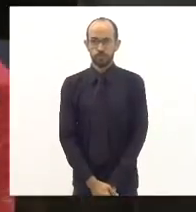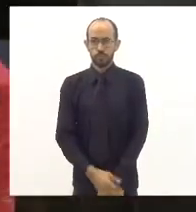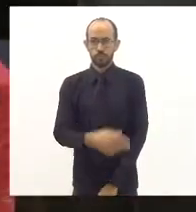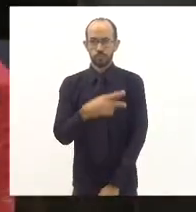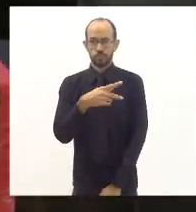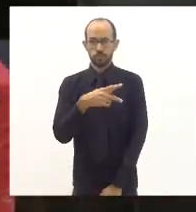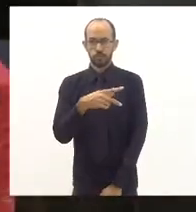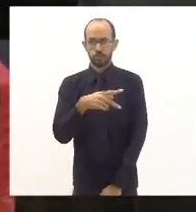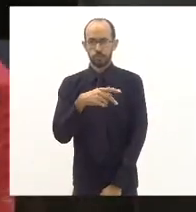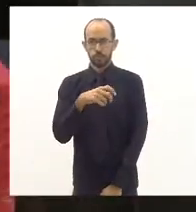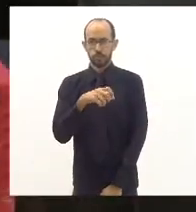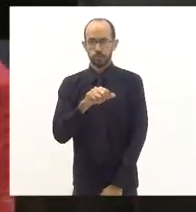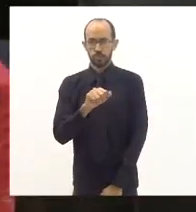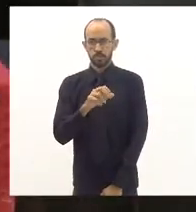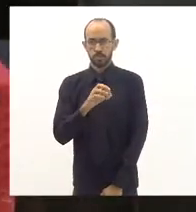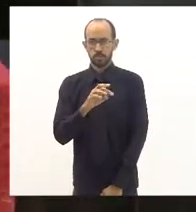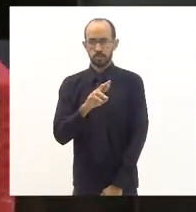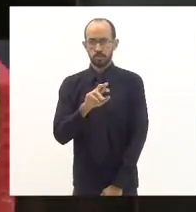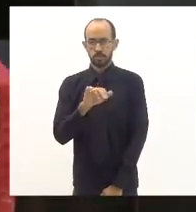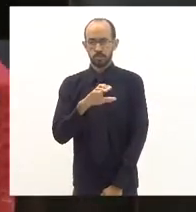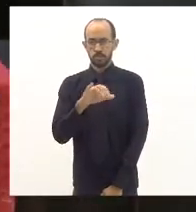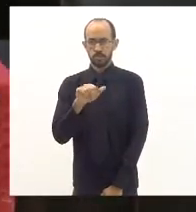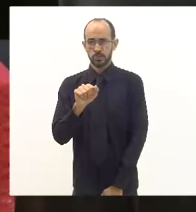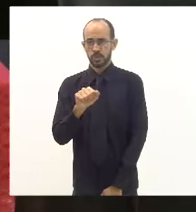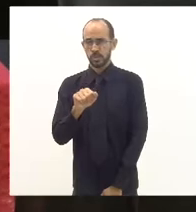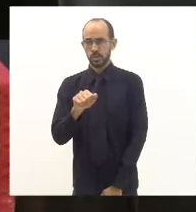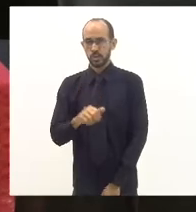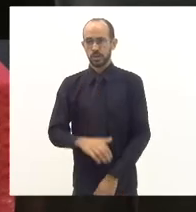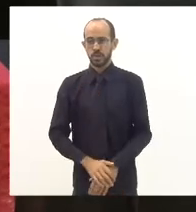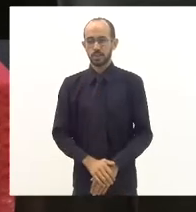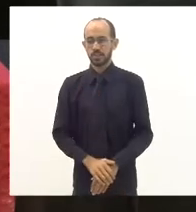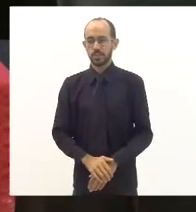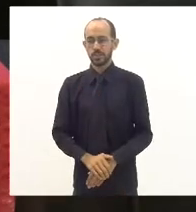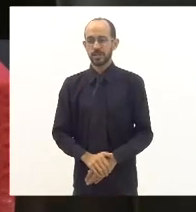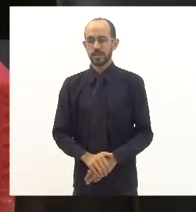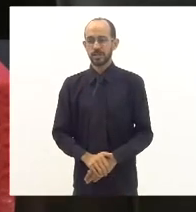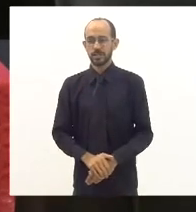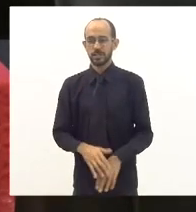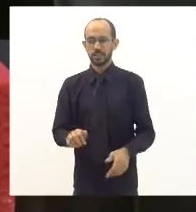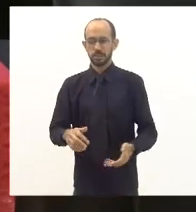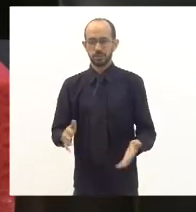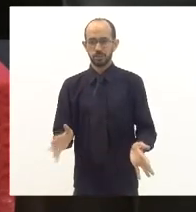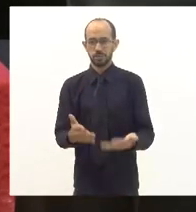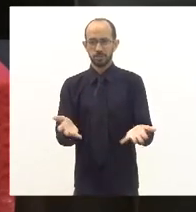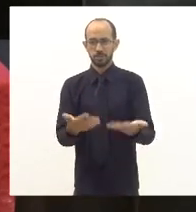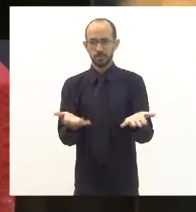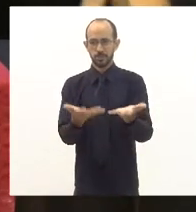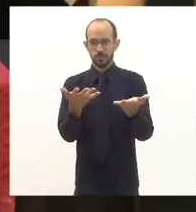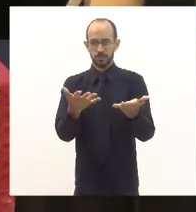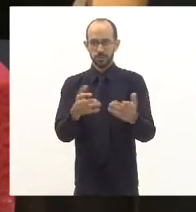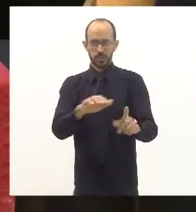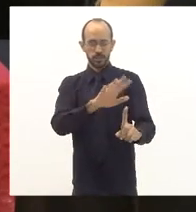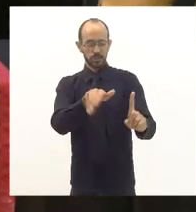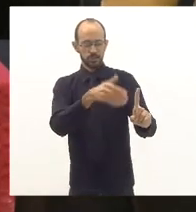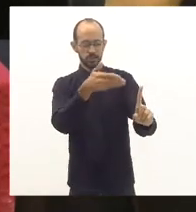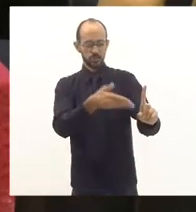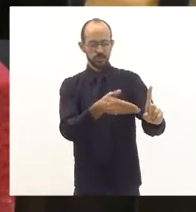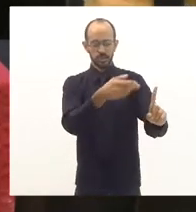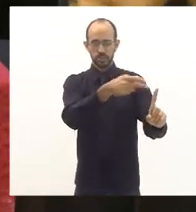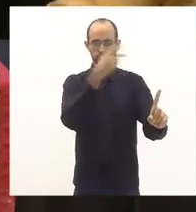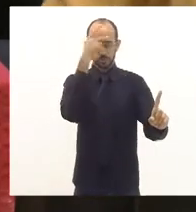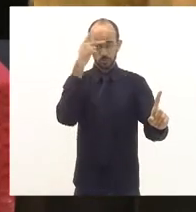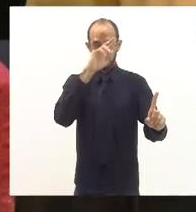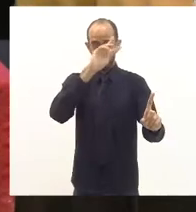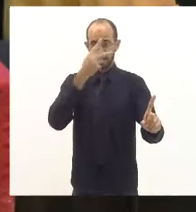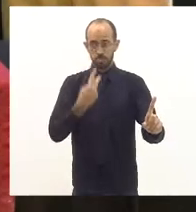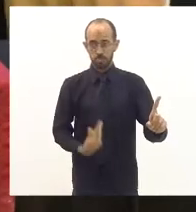Patrícia Carvão, Procuradora de Justiça, Coordenadora-Geral de Promoção da Dignidade da Pessoa Humana do